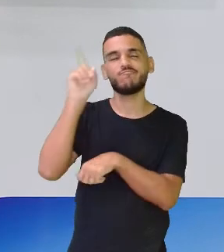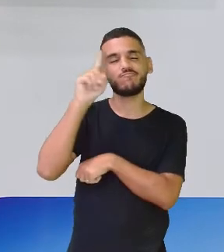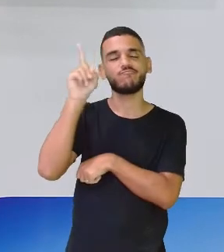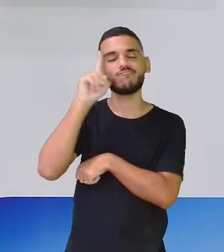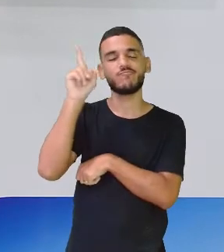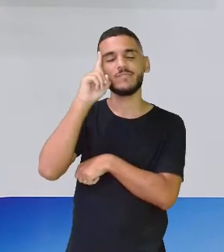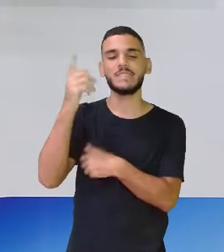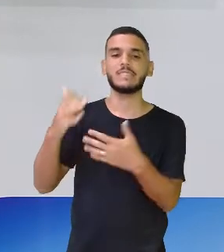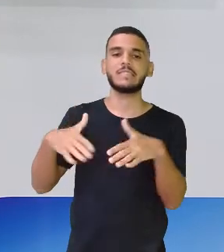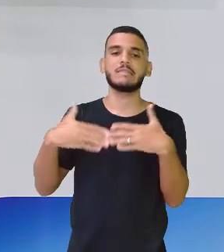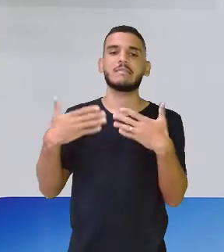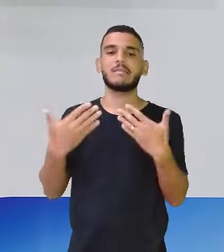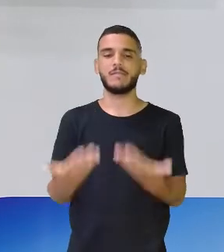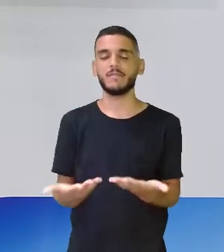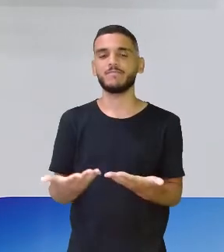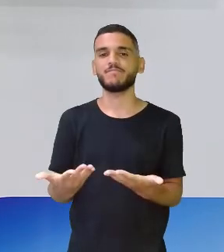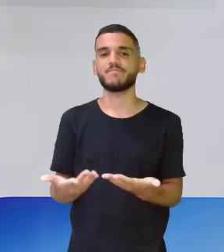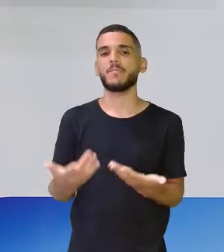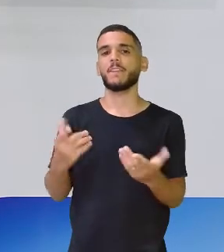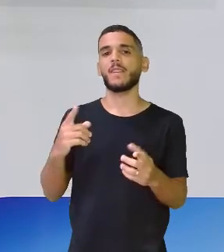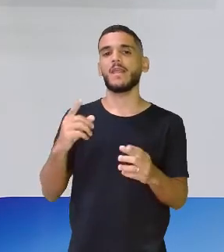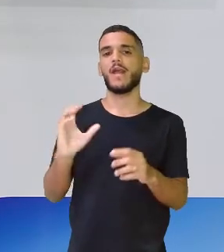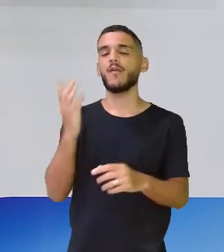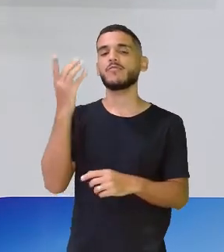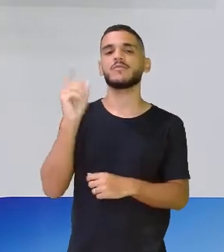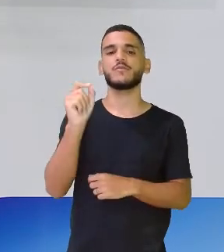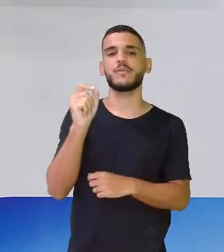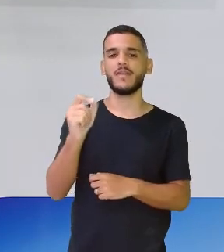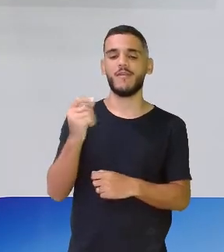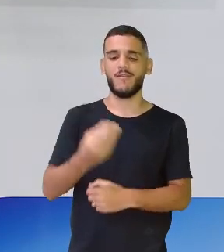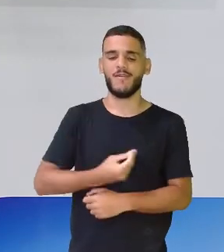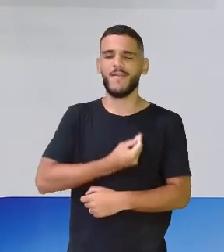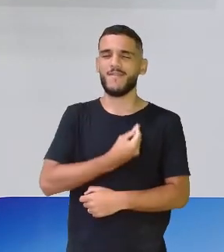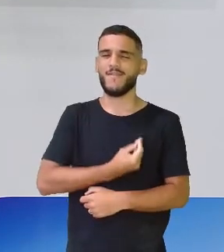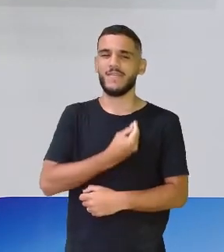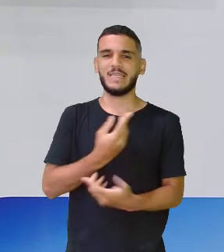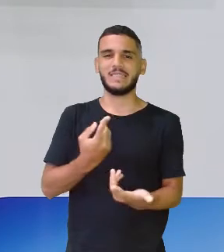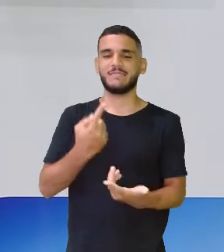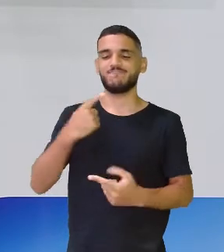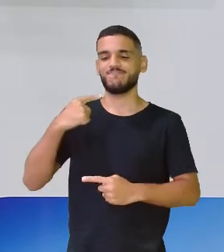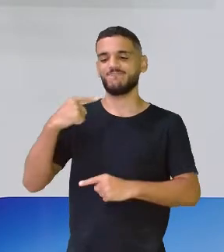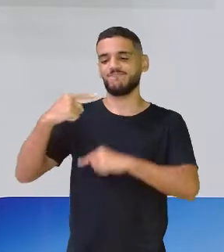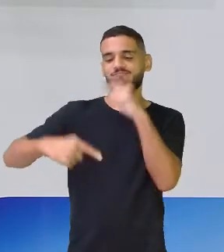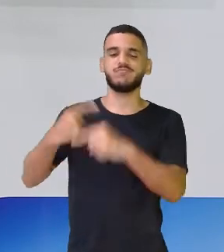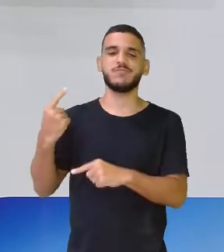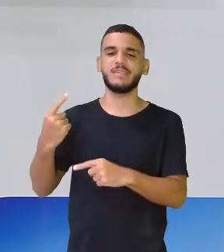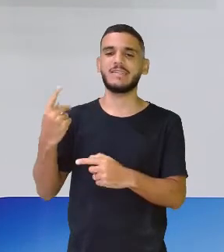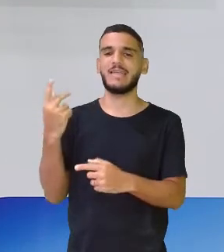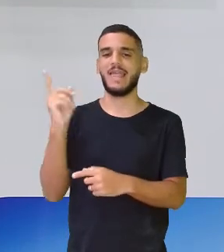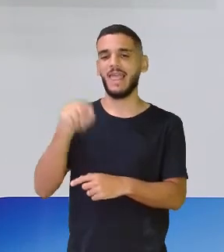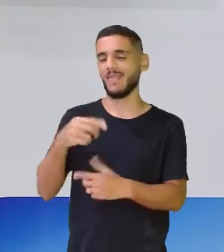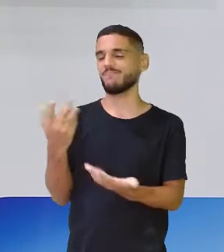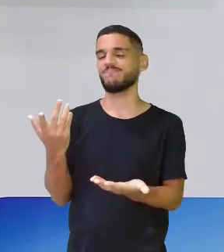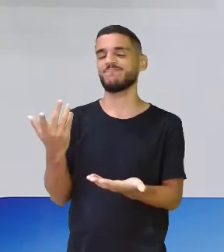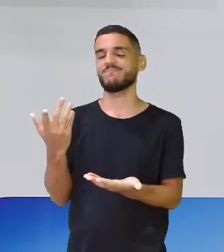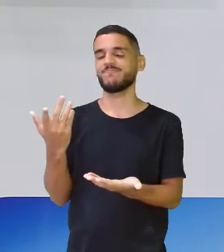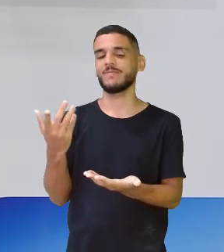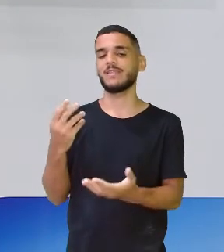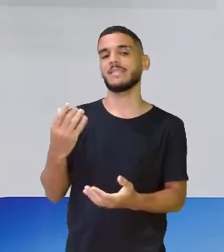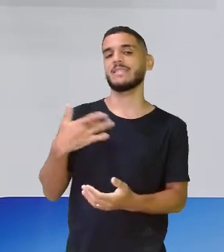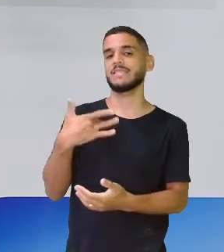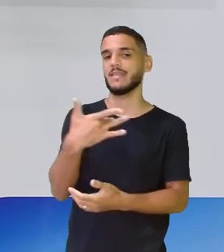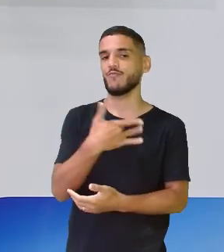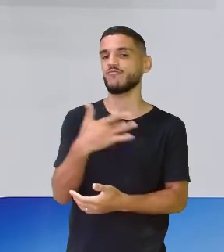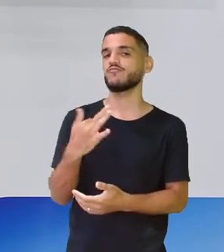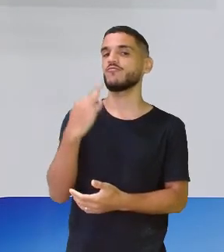esses hábitos, eles vão se transformando para a nossa vida, isso pode garantir a gente ter mais saúde ou menos